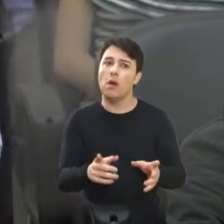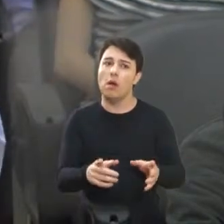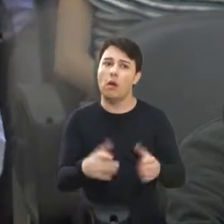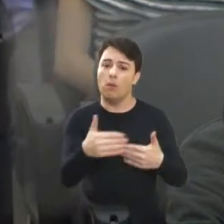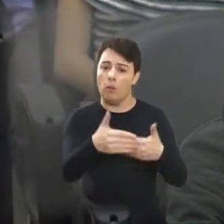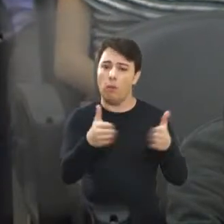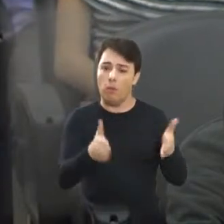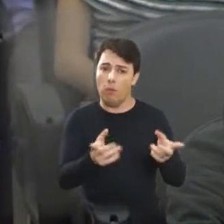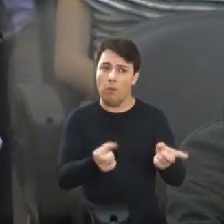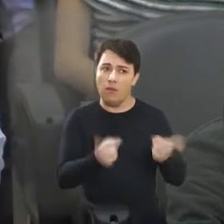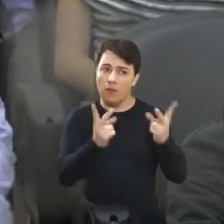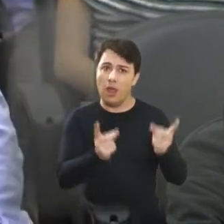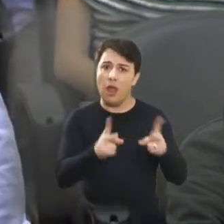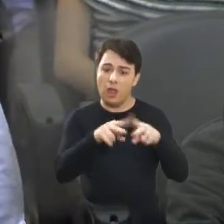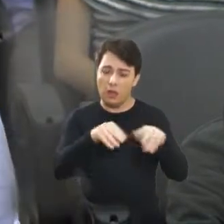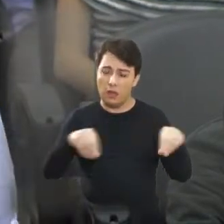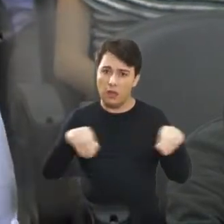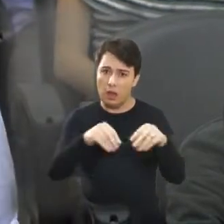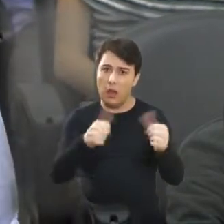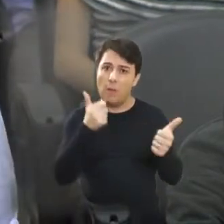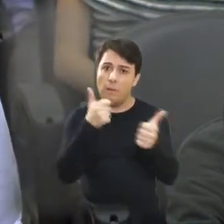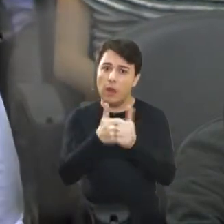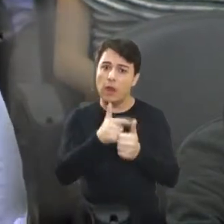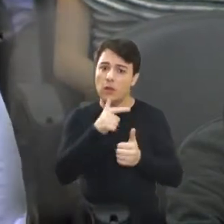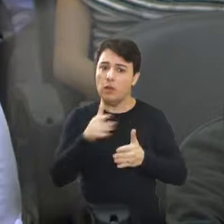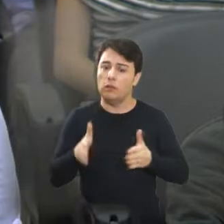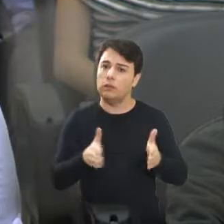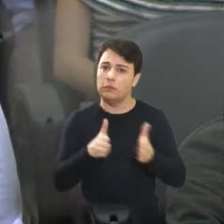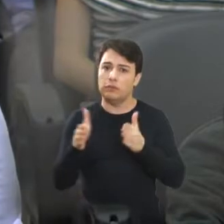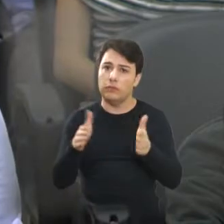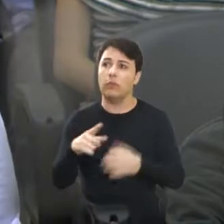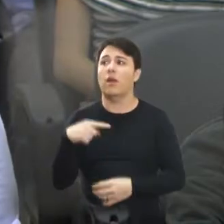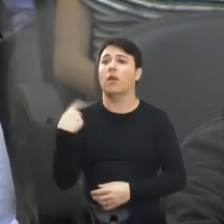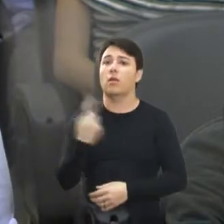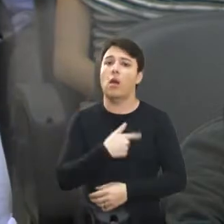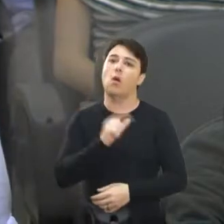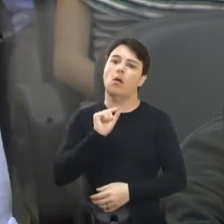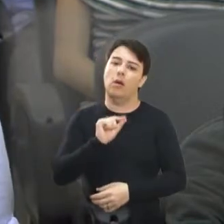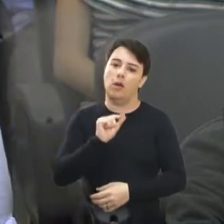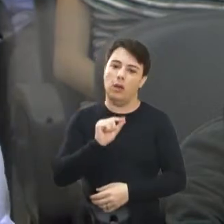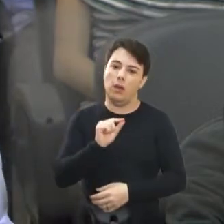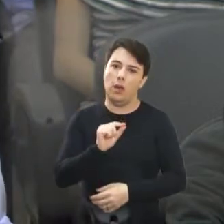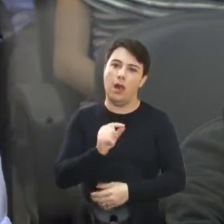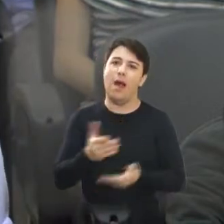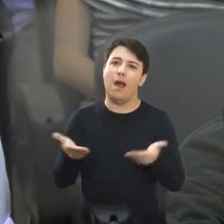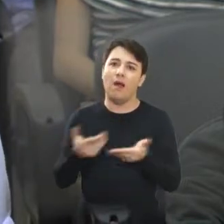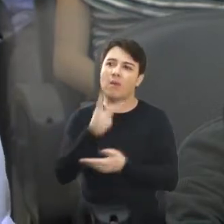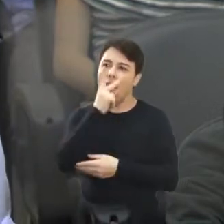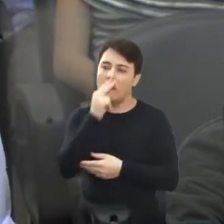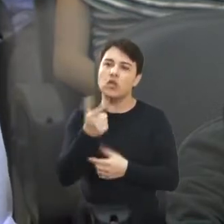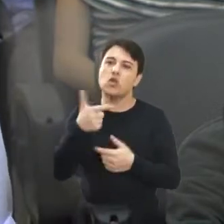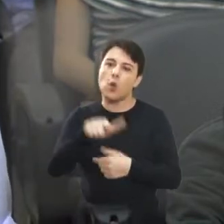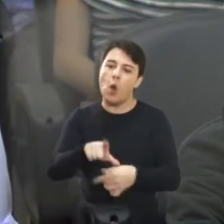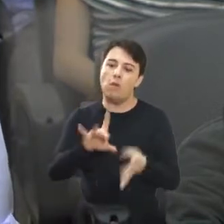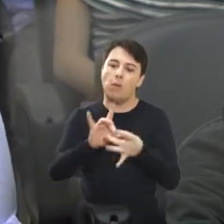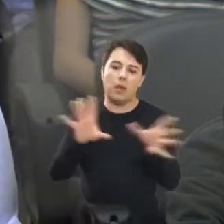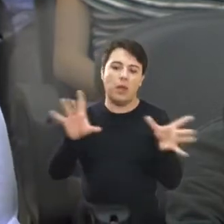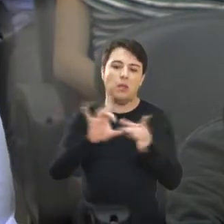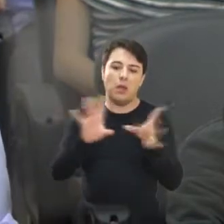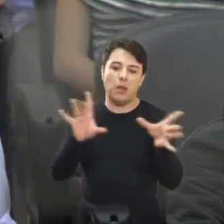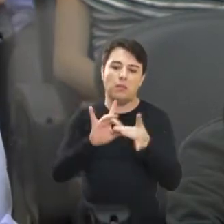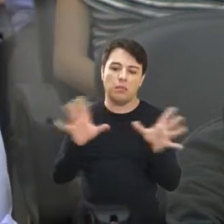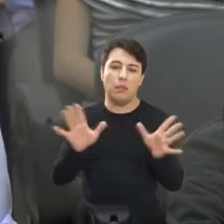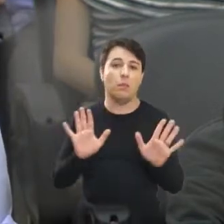às margens da represa, às margens do córrego. E nós estamos voltando a permitir tudo isso. E agora,